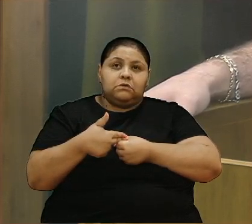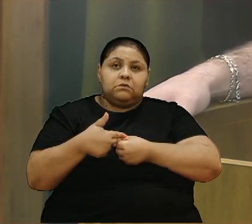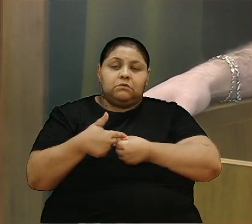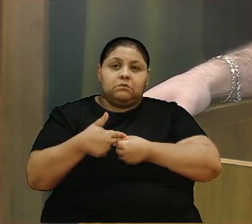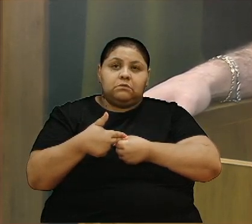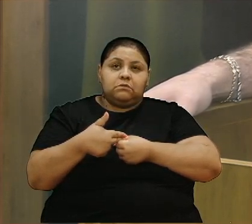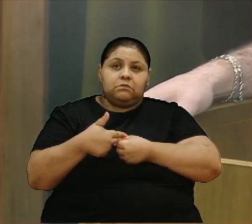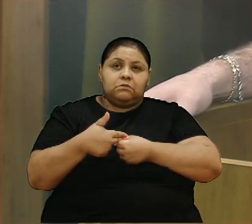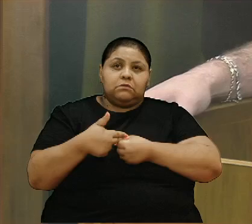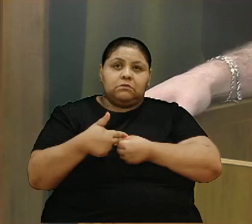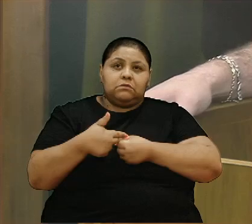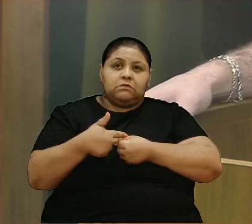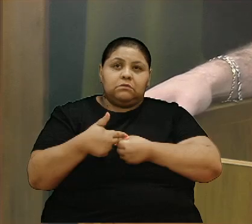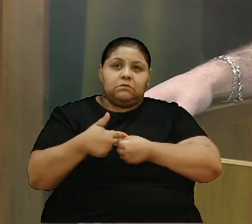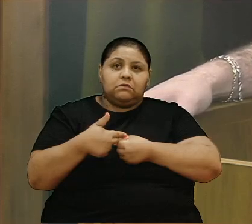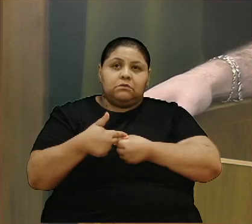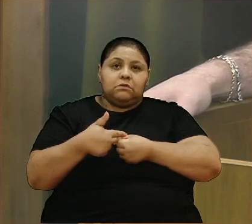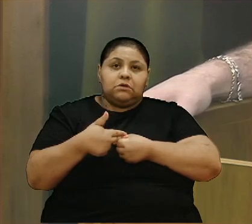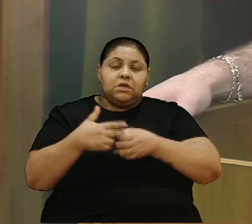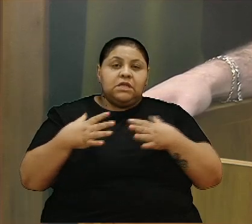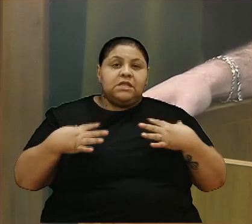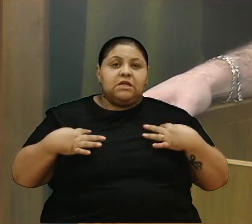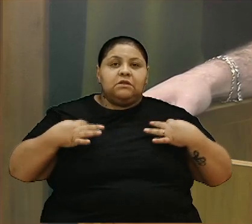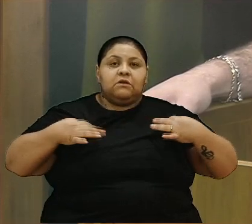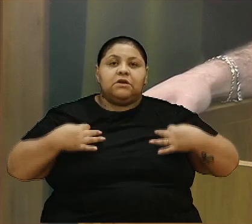nas roupinhas ou blusinhas da Shein,